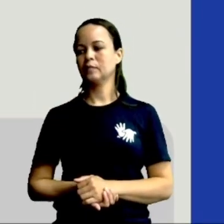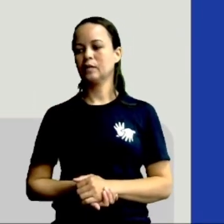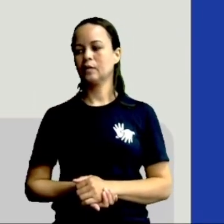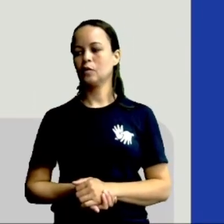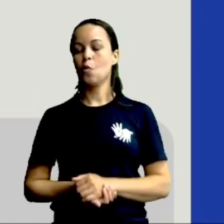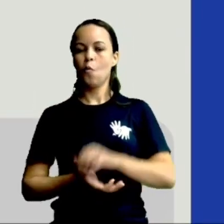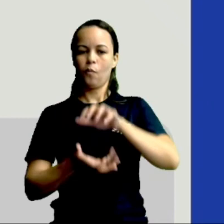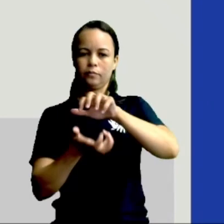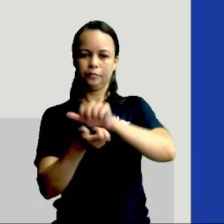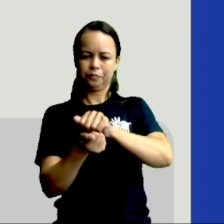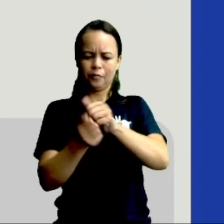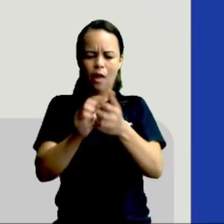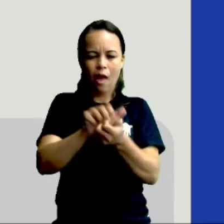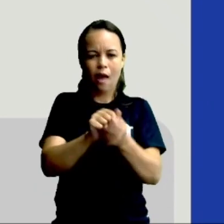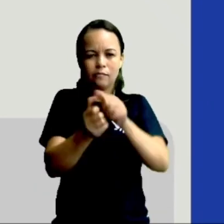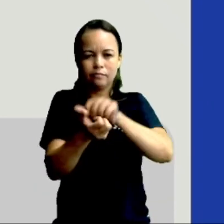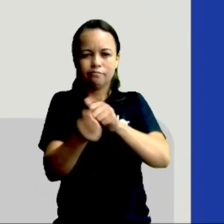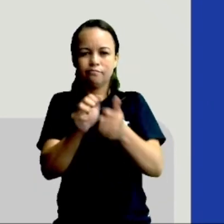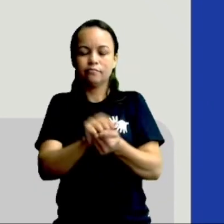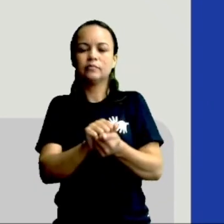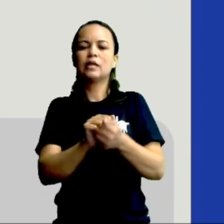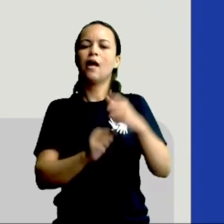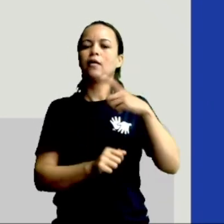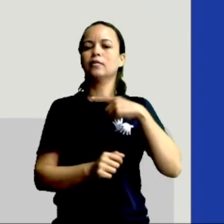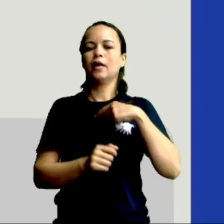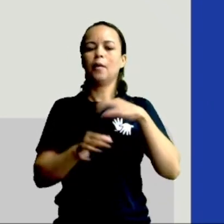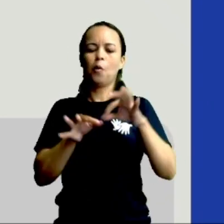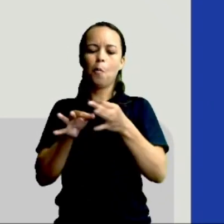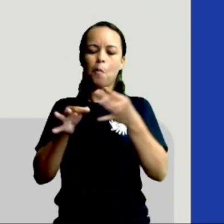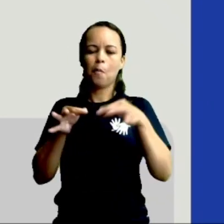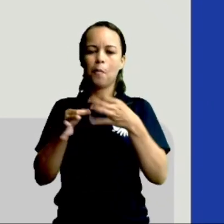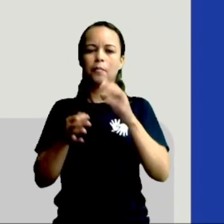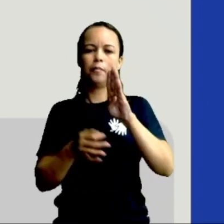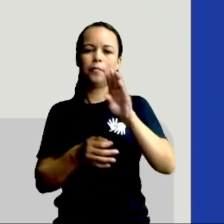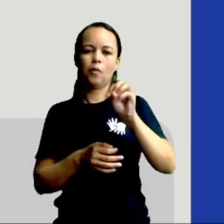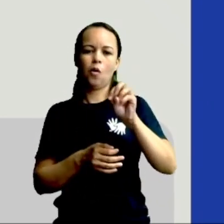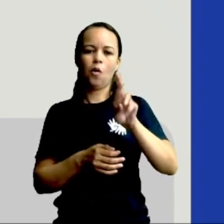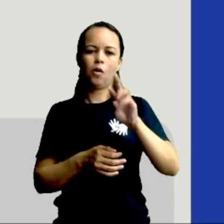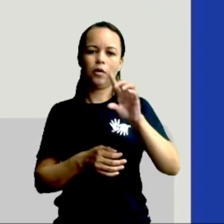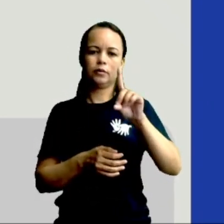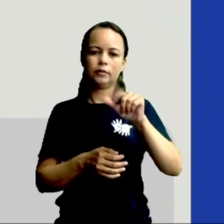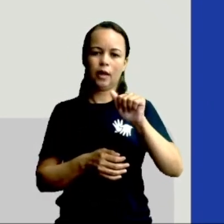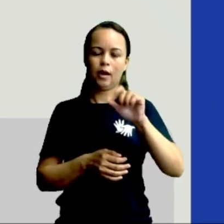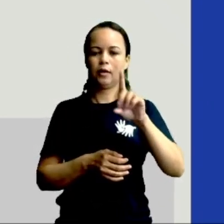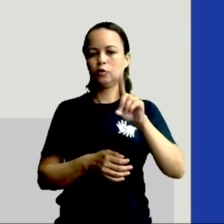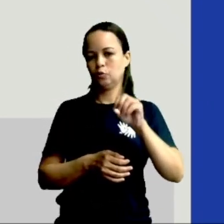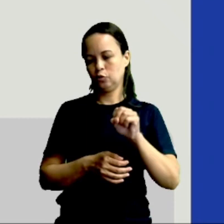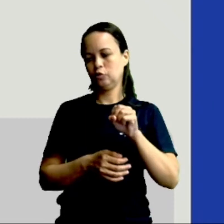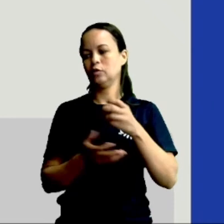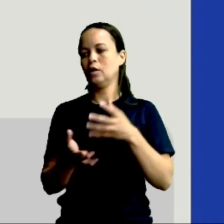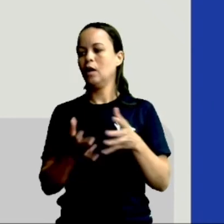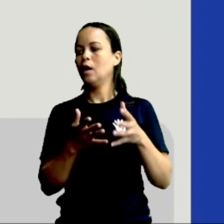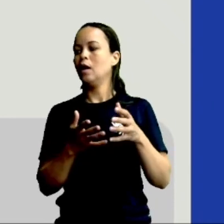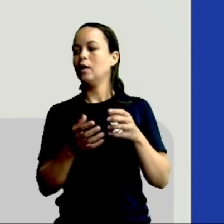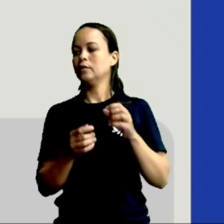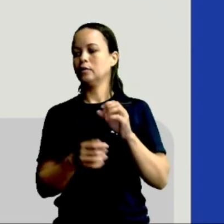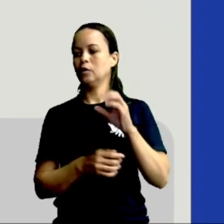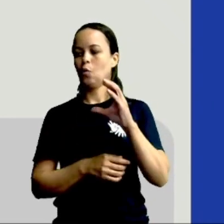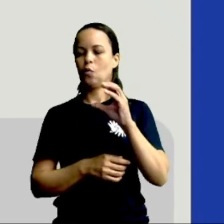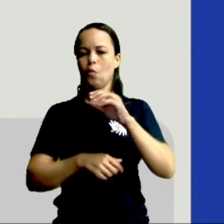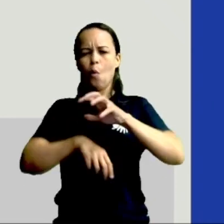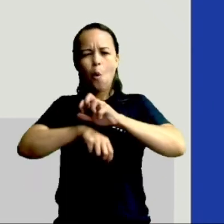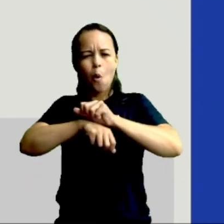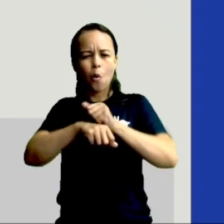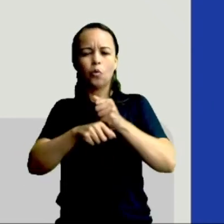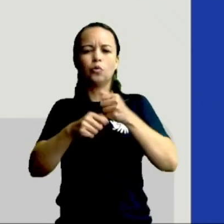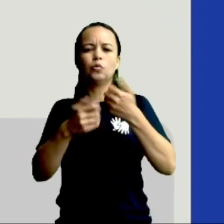Sobre o artesanato, né? Nós temos bordados, rendas de bilro, objetos de couro e de